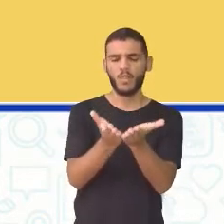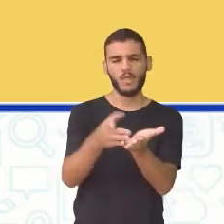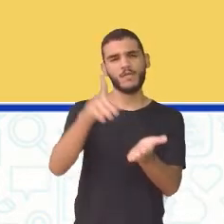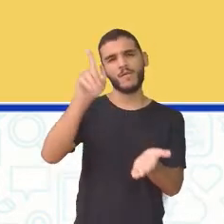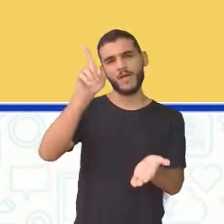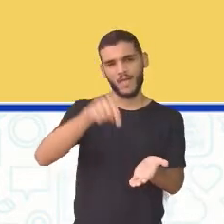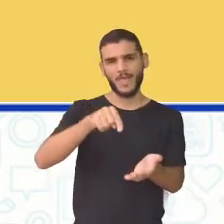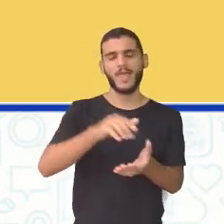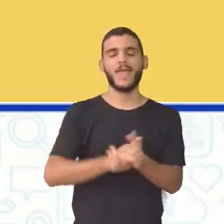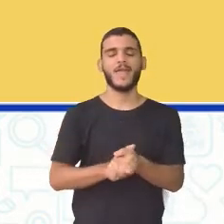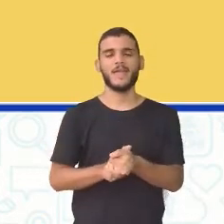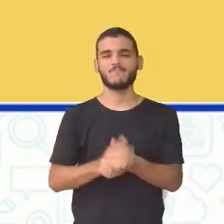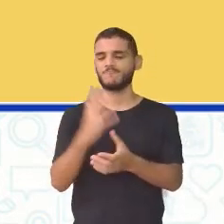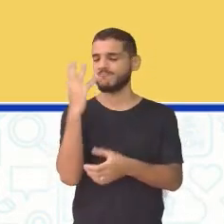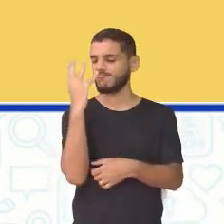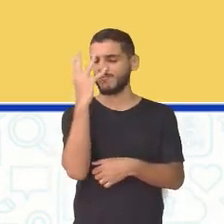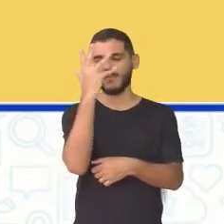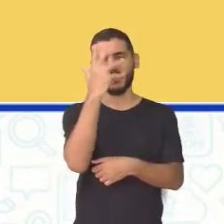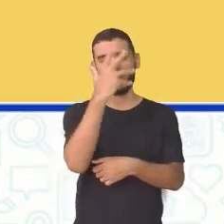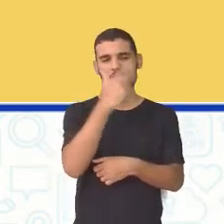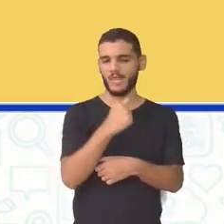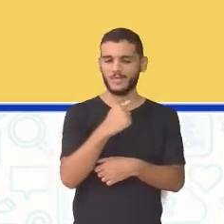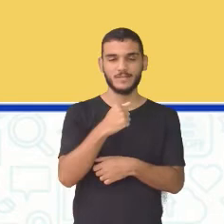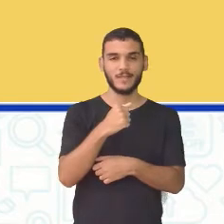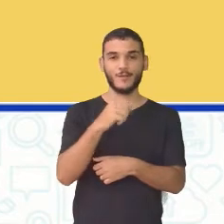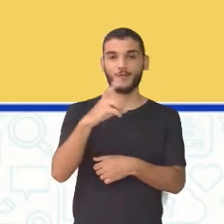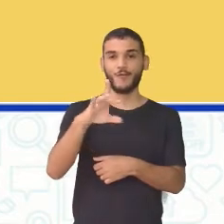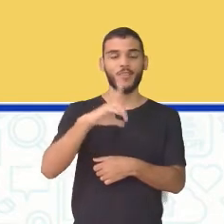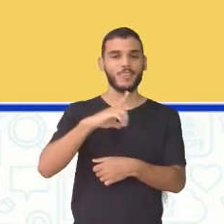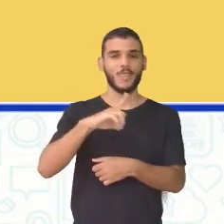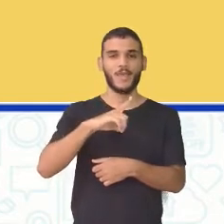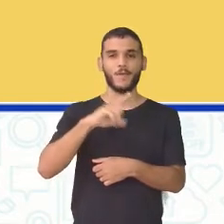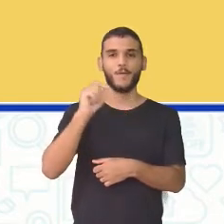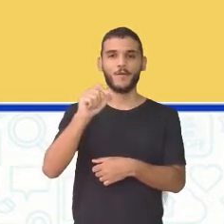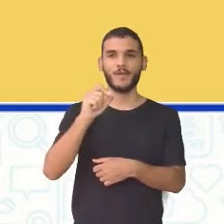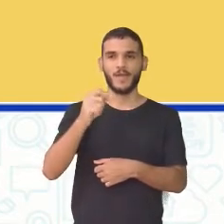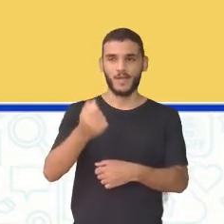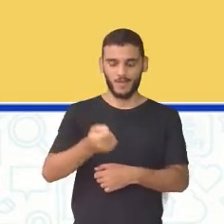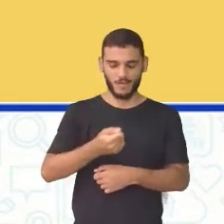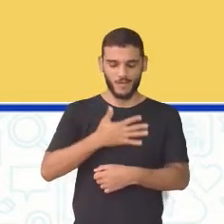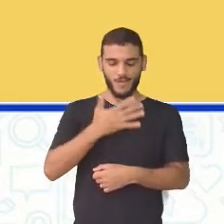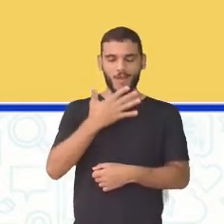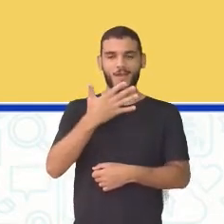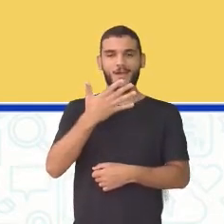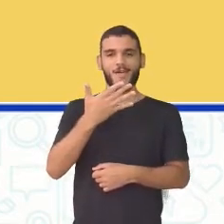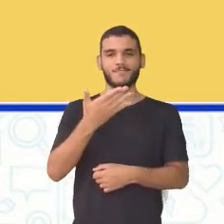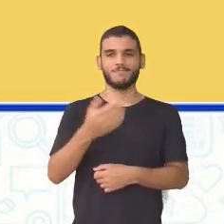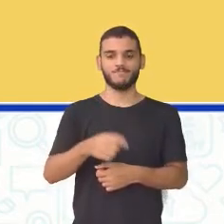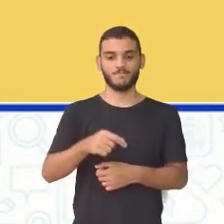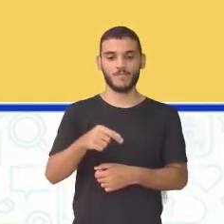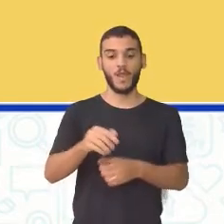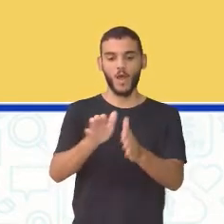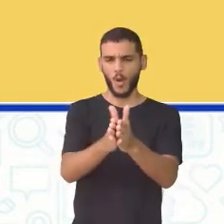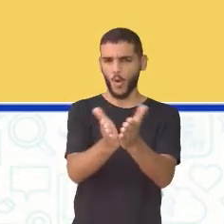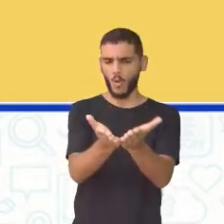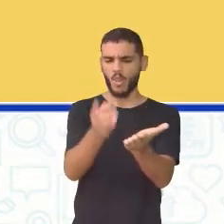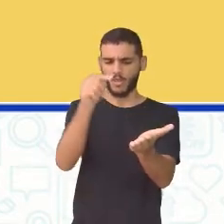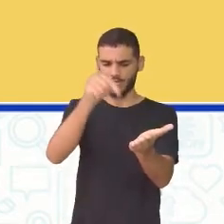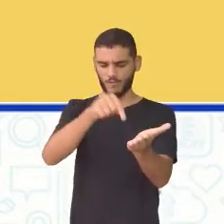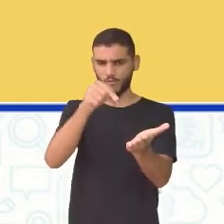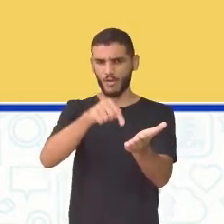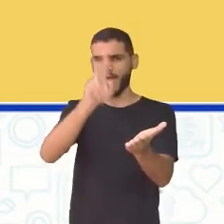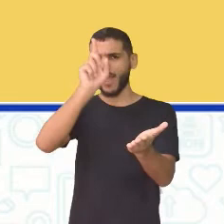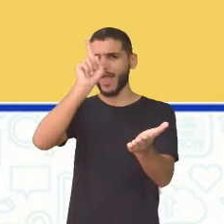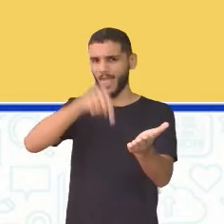é caixa mágica, só de surpresa. Vamos ler novamente? Um livro é